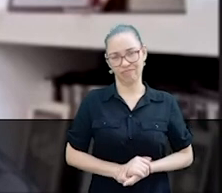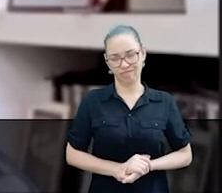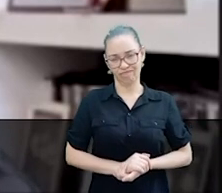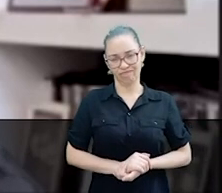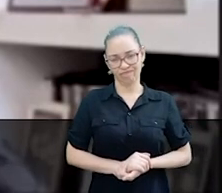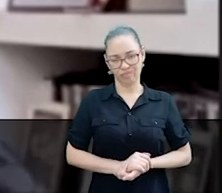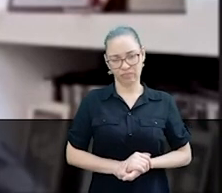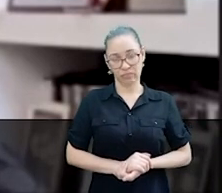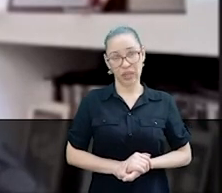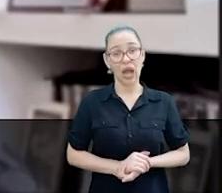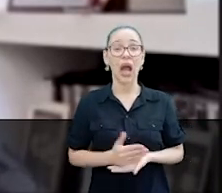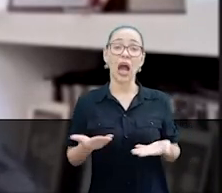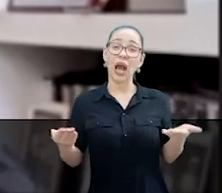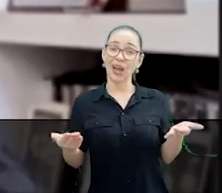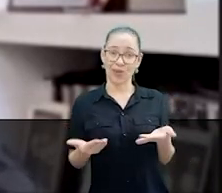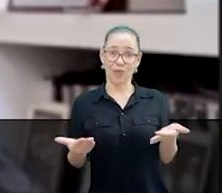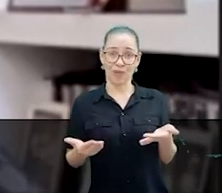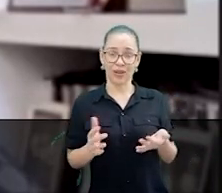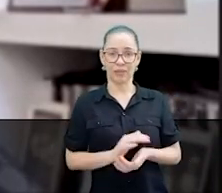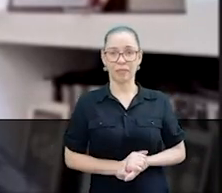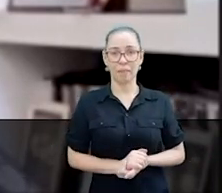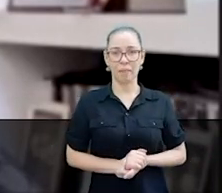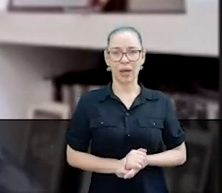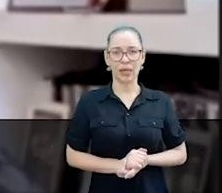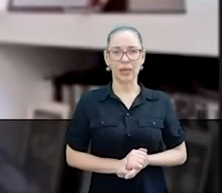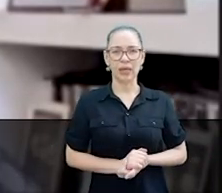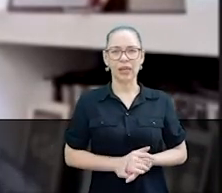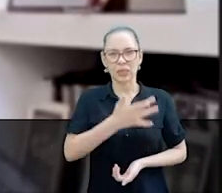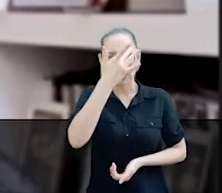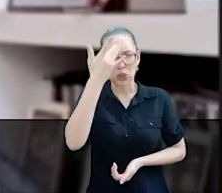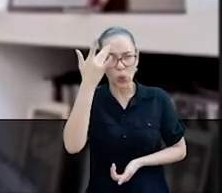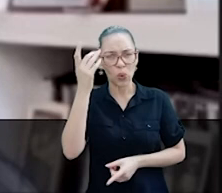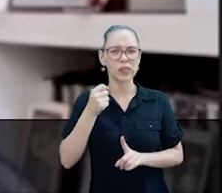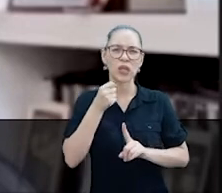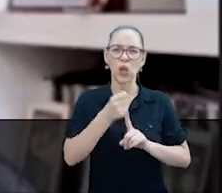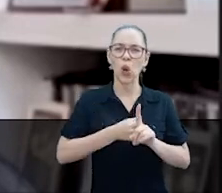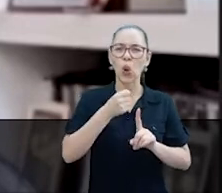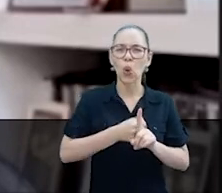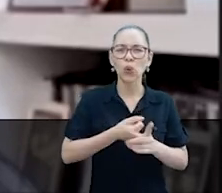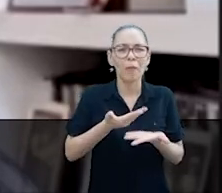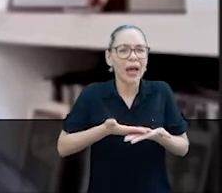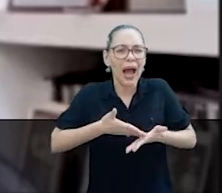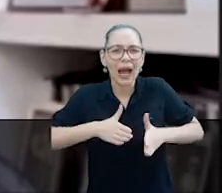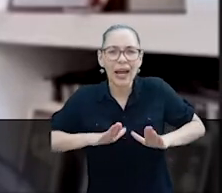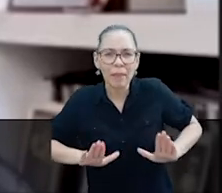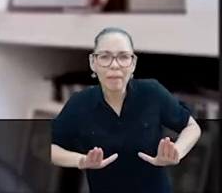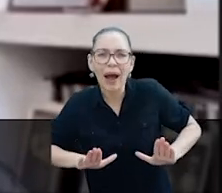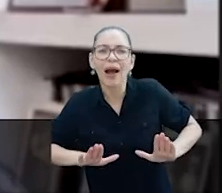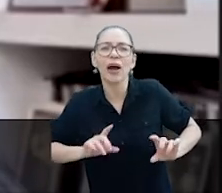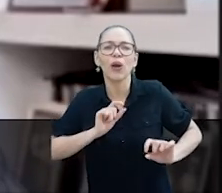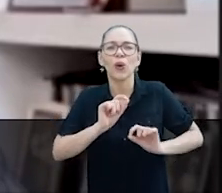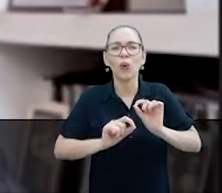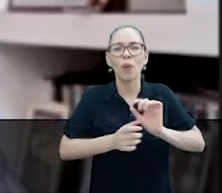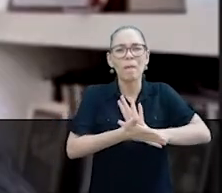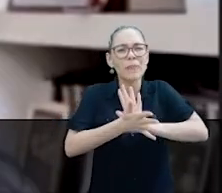a família. Politicamente, para o movimento da luta antimanicomial e para todos